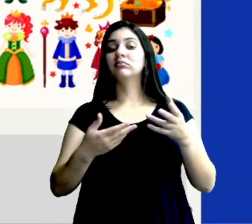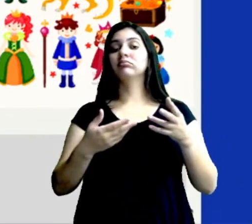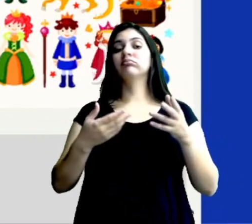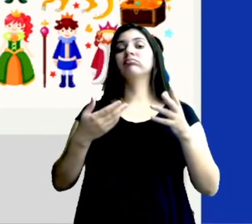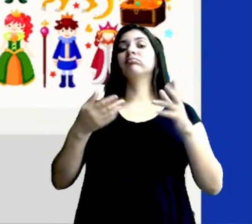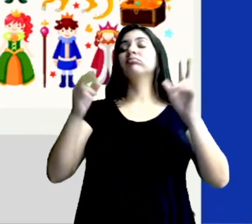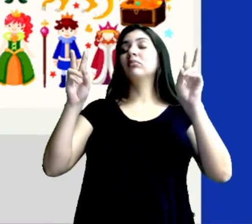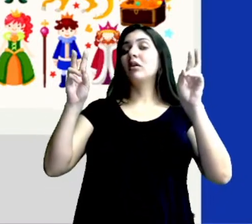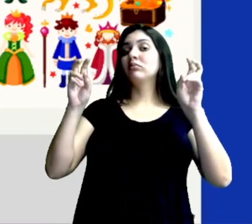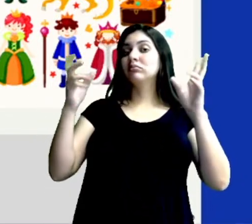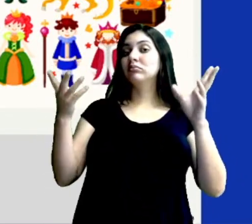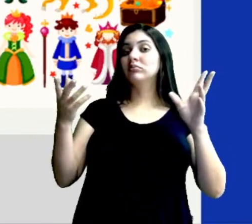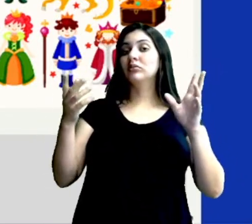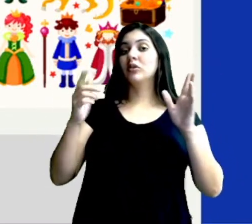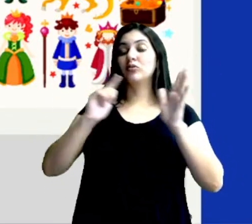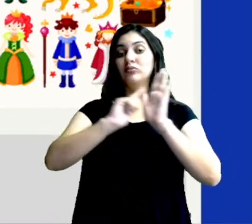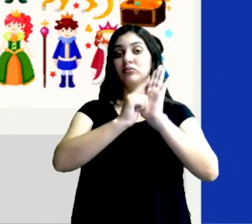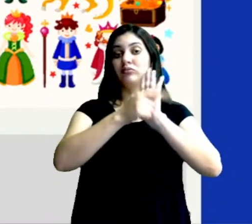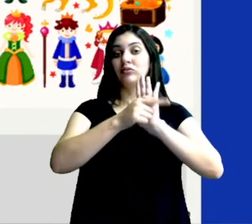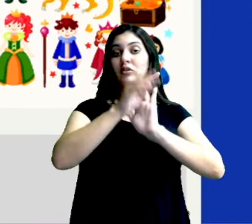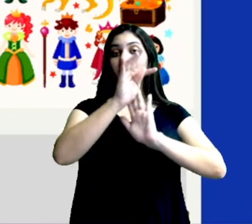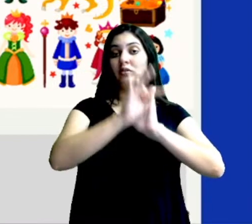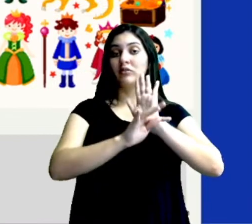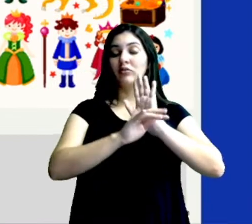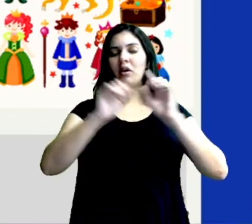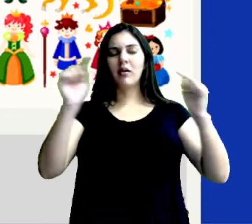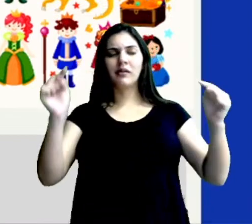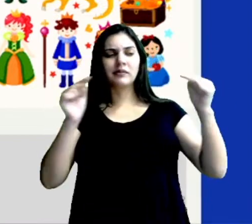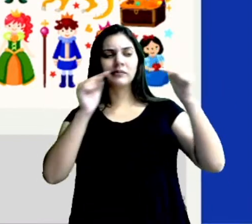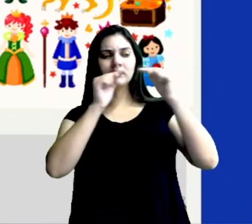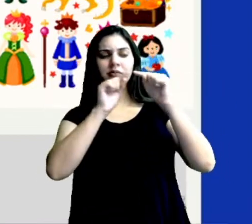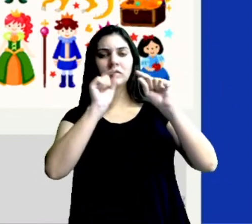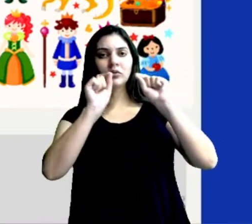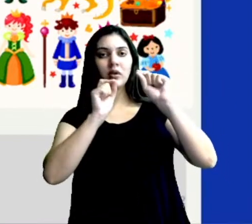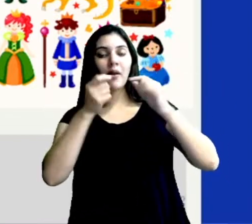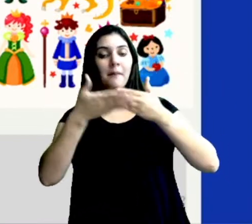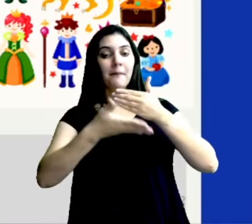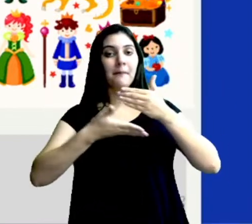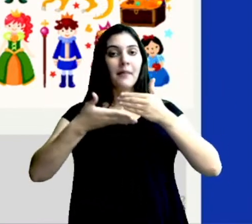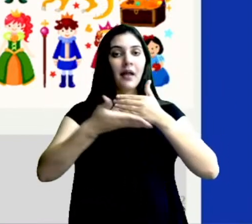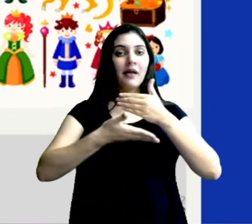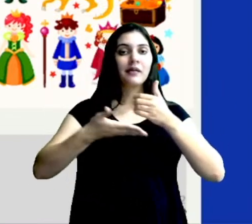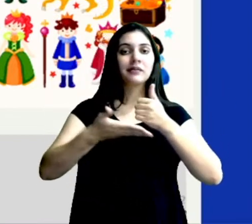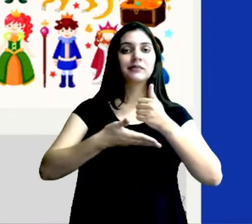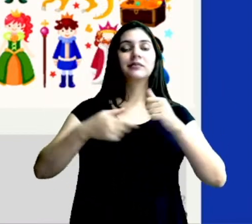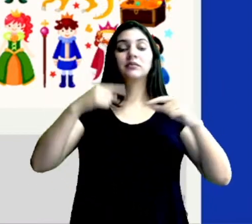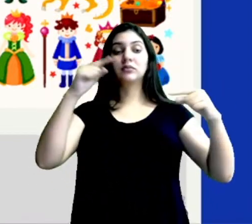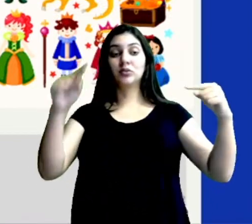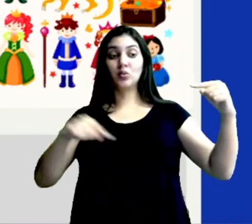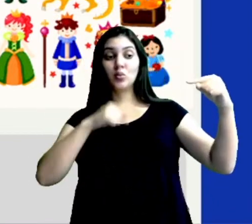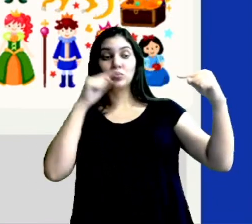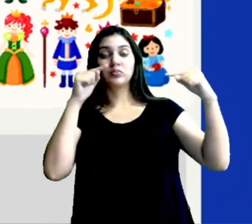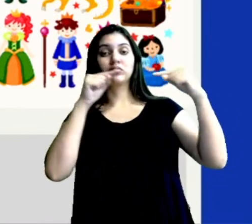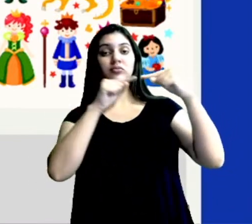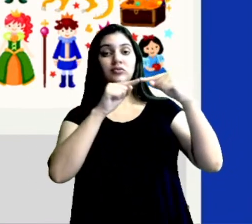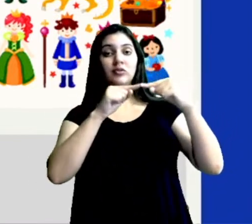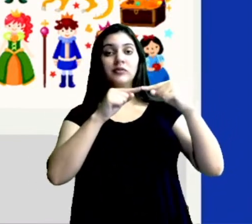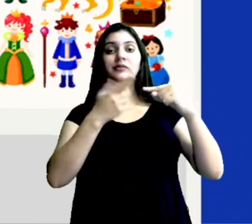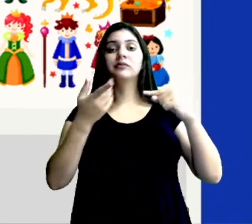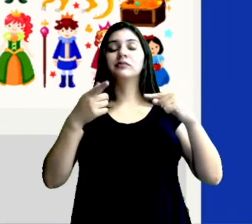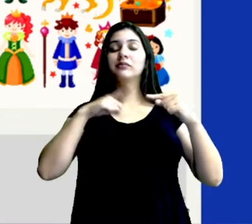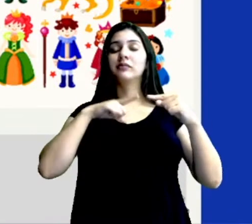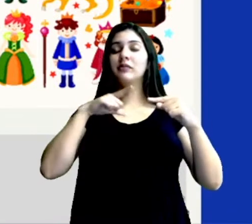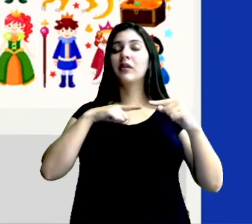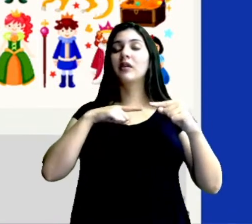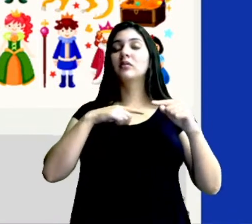contexto. O gênero textual ele é identificado como base no objetivo, na função e no